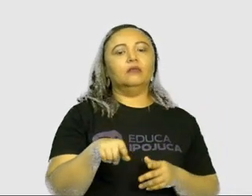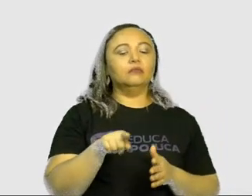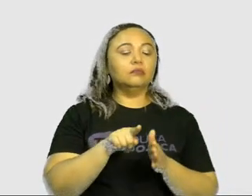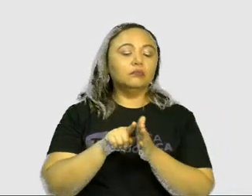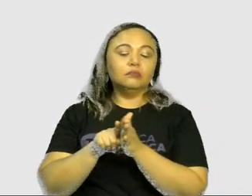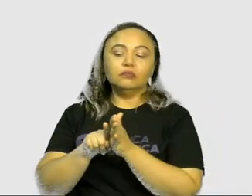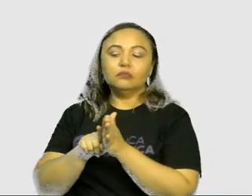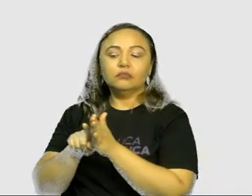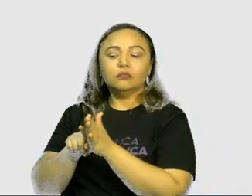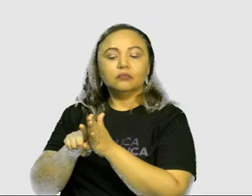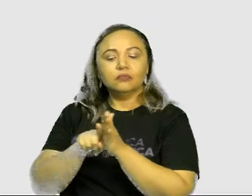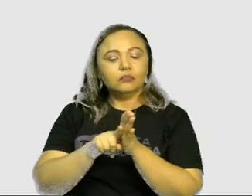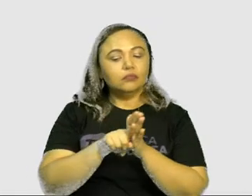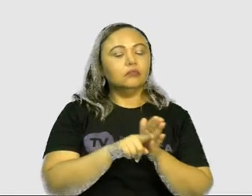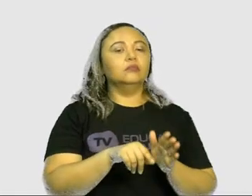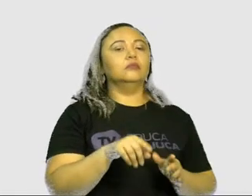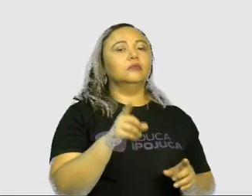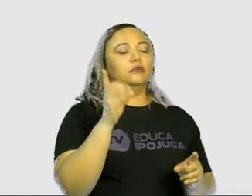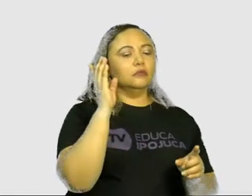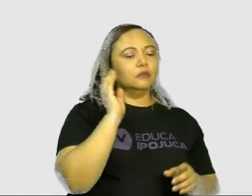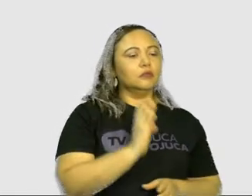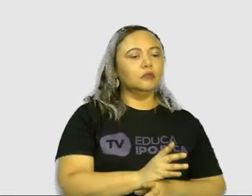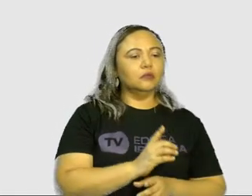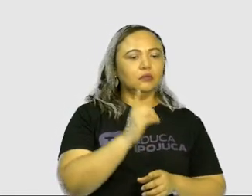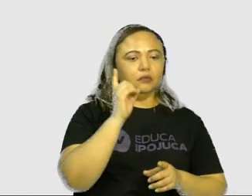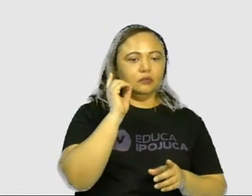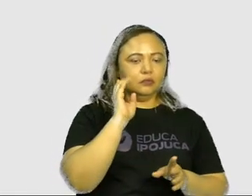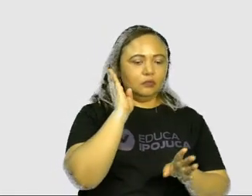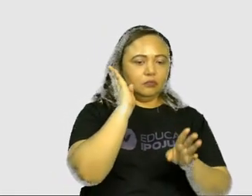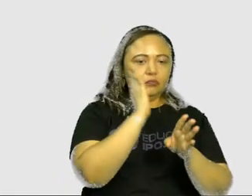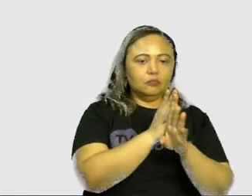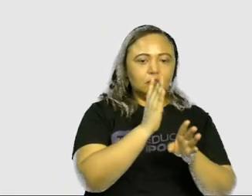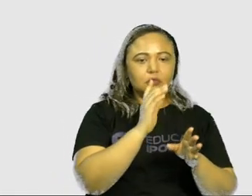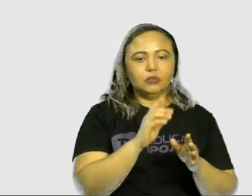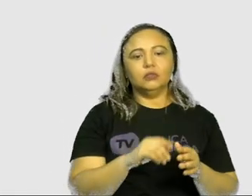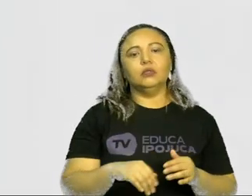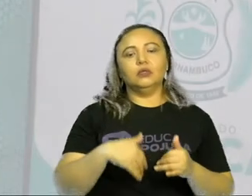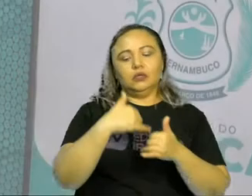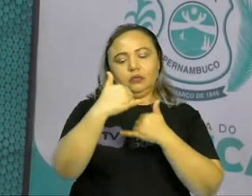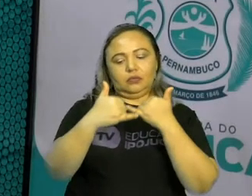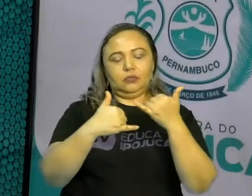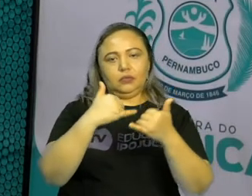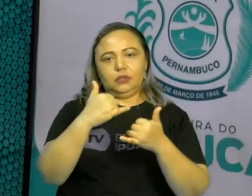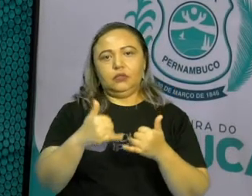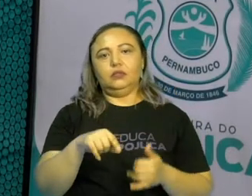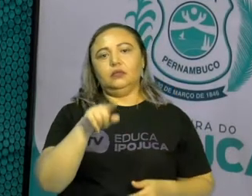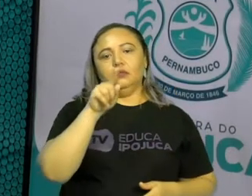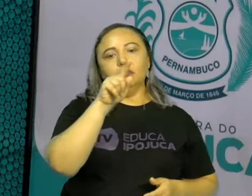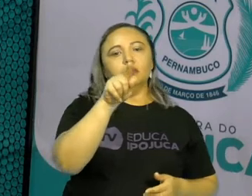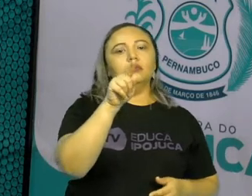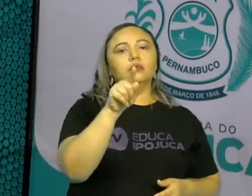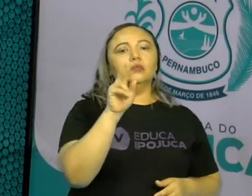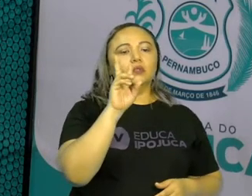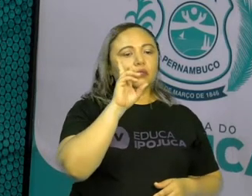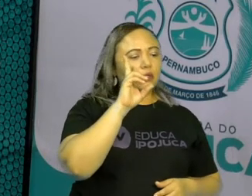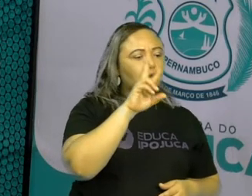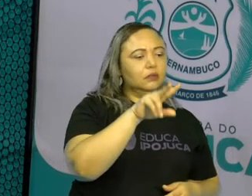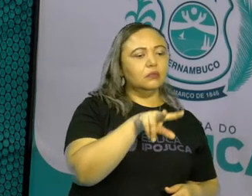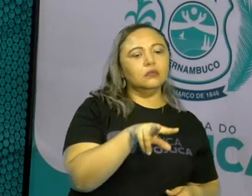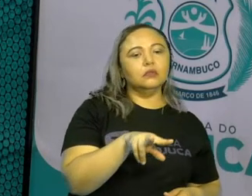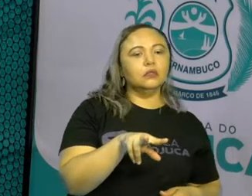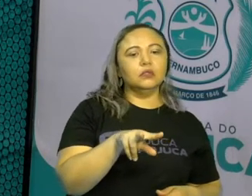vão identificar na imagem as brincadeiras populares que vocês conseguem